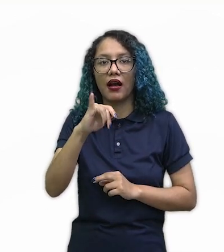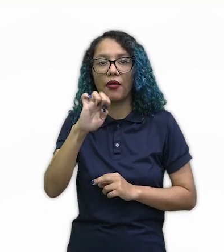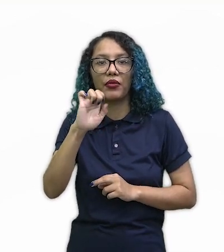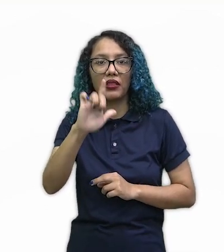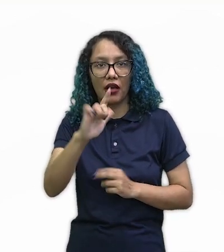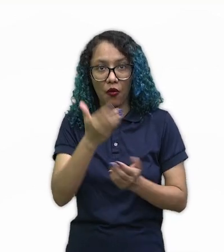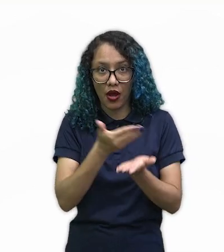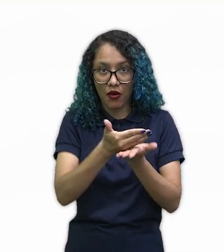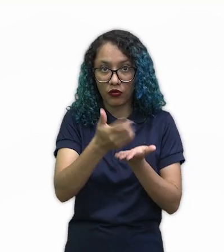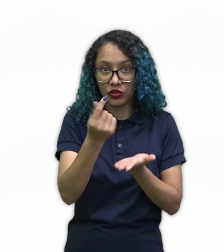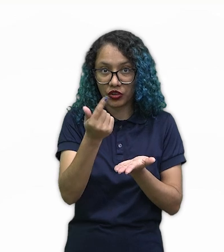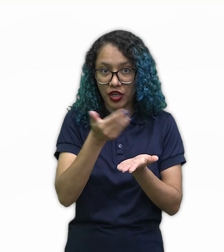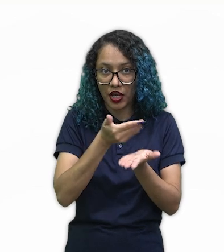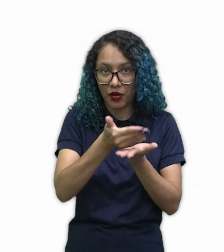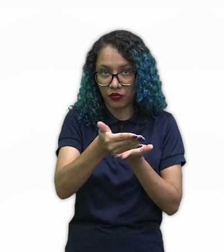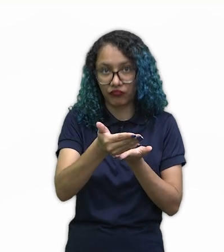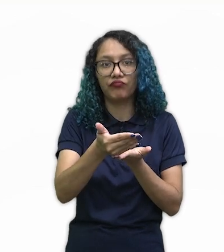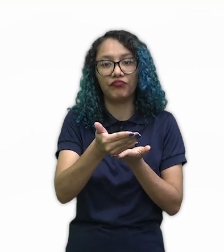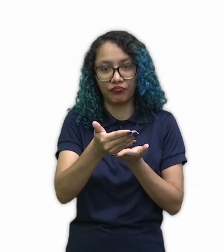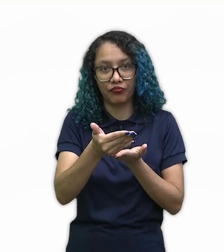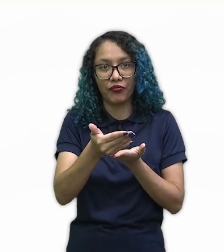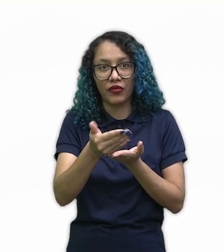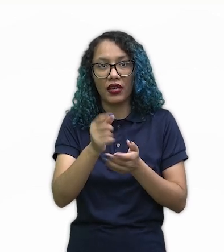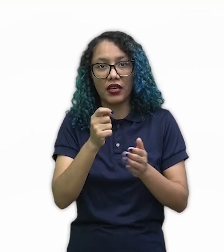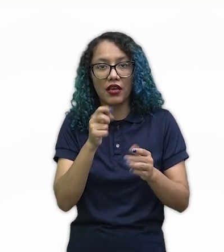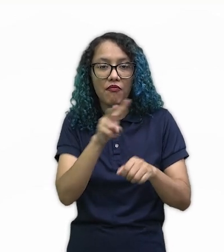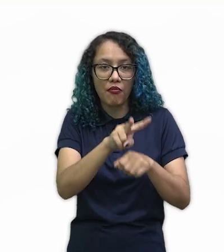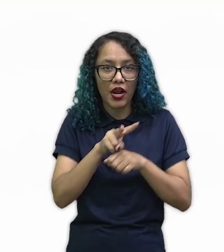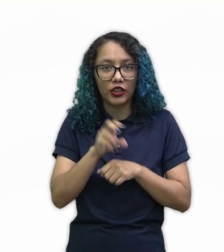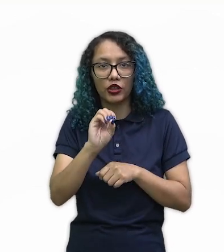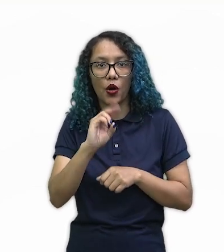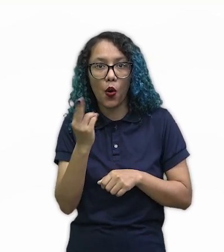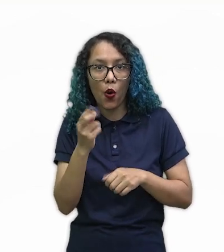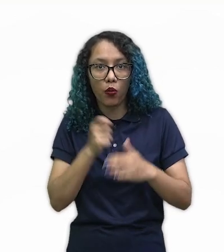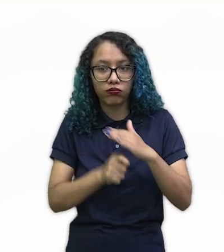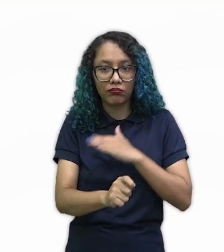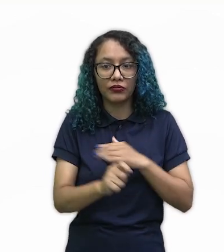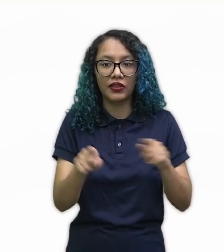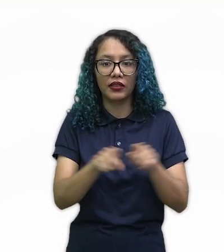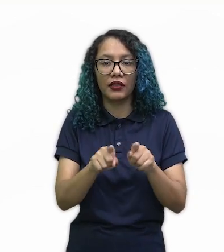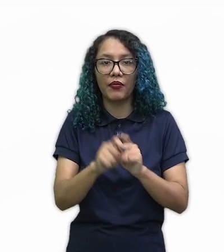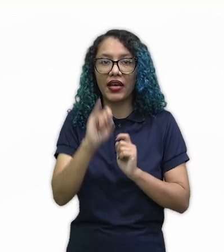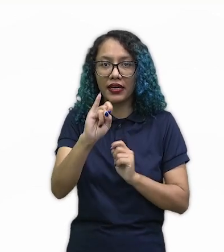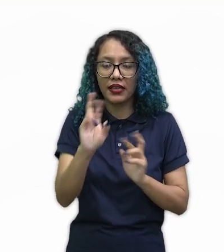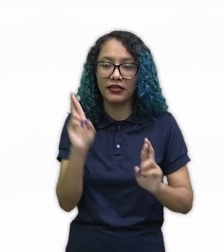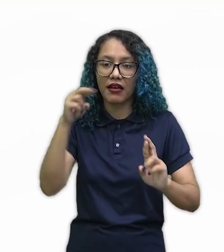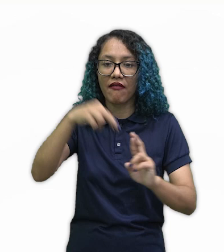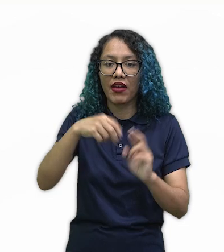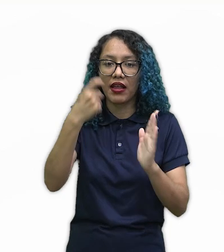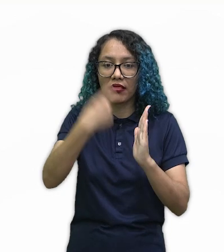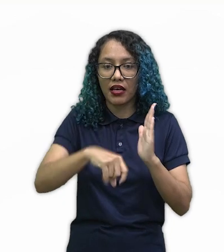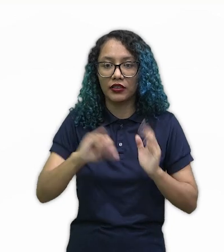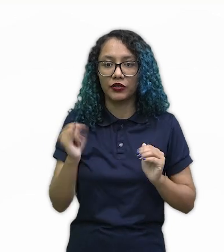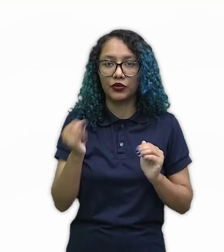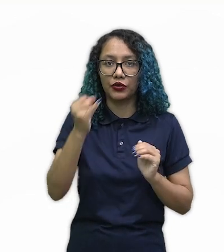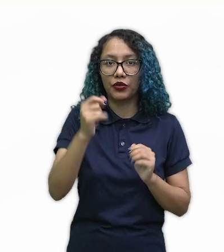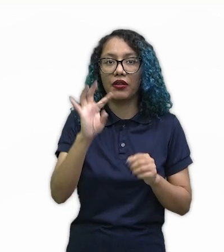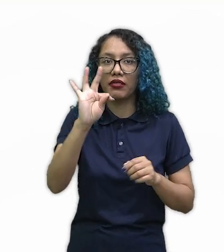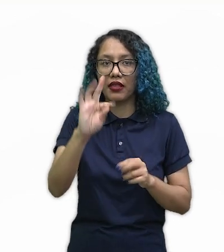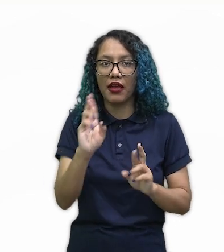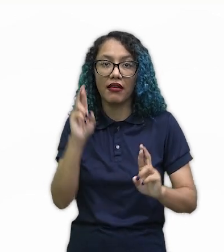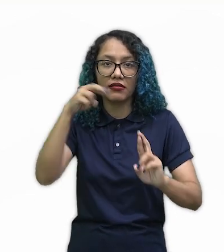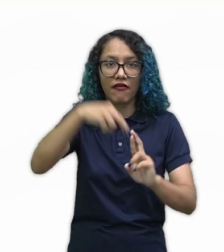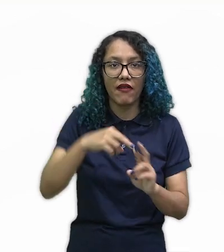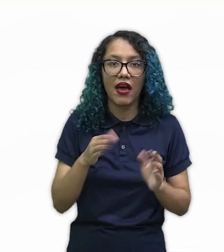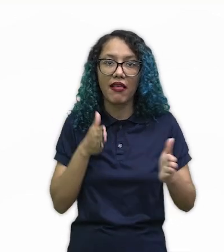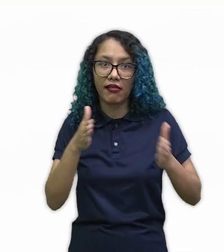você está emprestando, o qual você está aplicando, tá? I é a taxa de juros e T é o tempo.